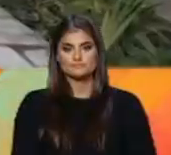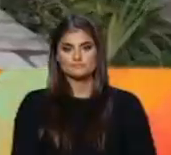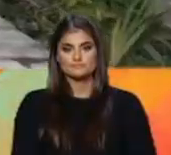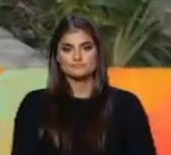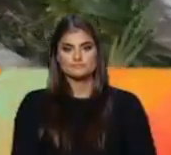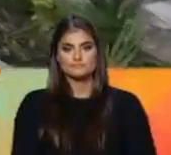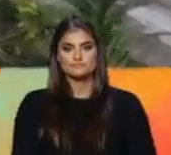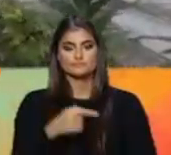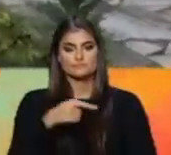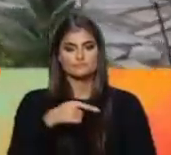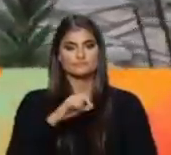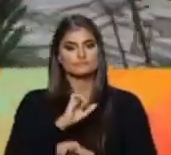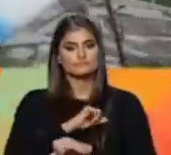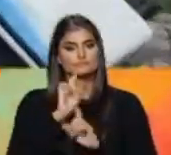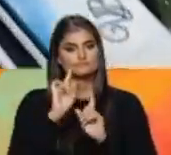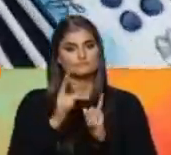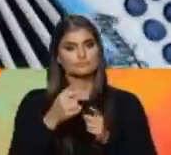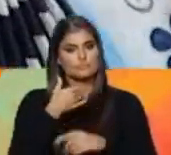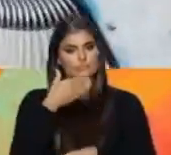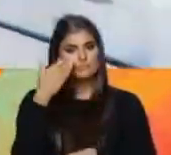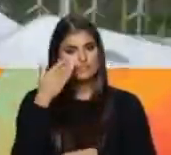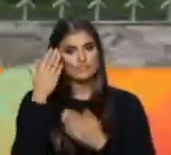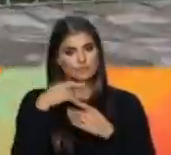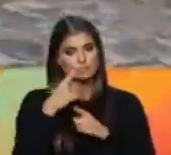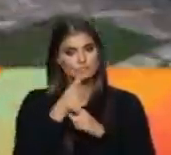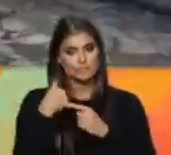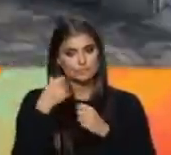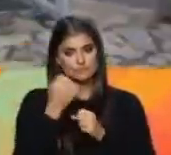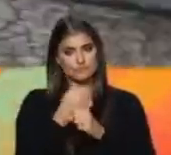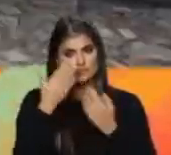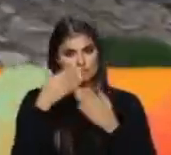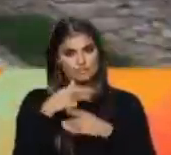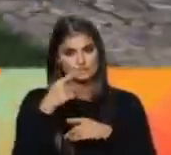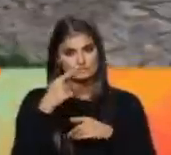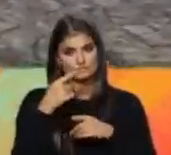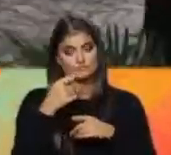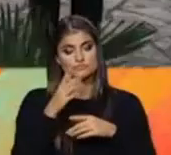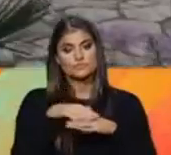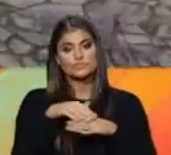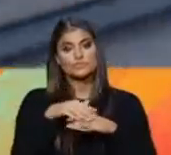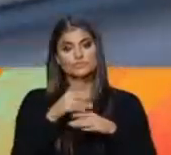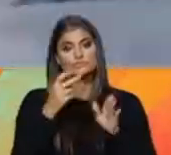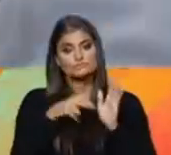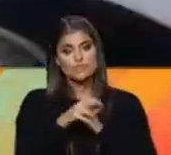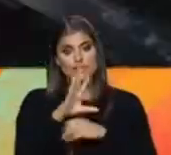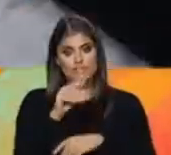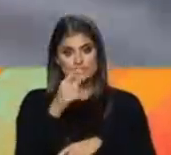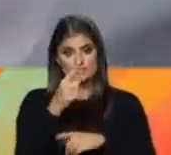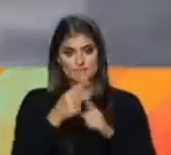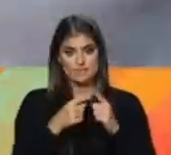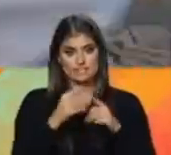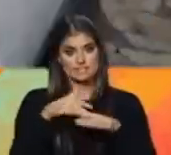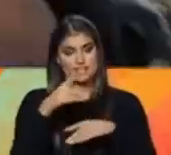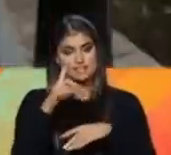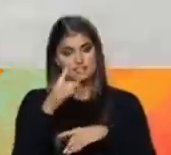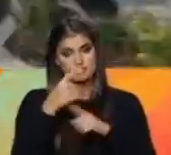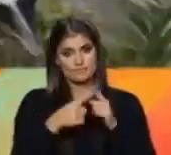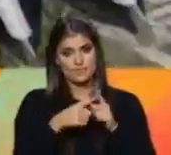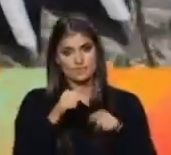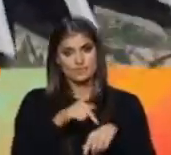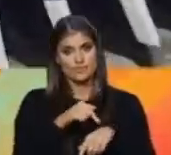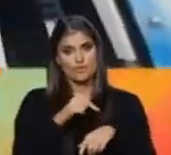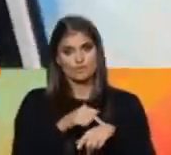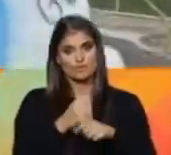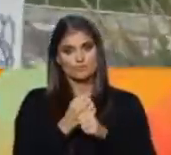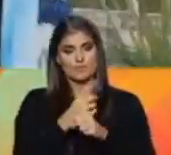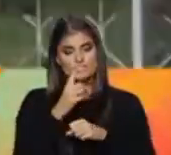O meu dia começa praticamente de noite, que eu trabalho de noite, entro às 10h30 e saio às 6h30 da manhã. A partir do momento que saio da hora do meu